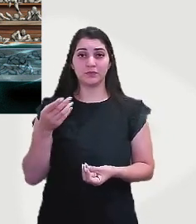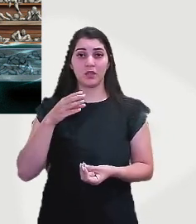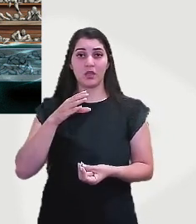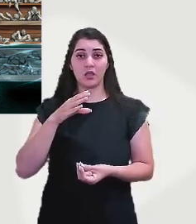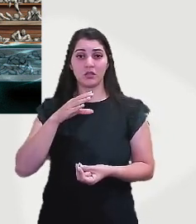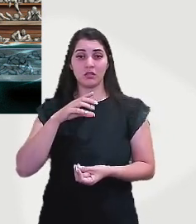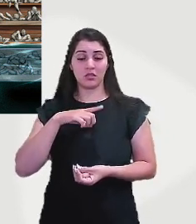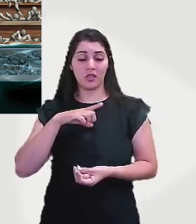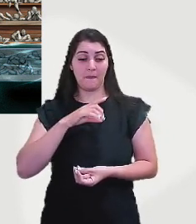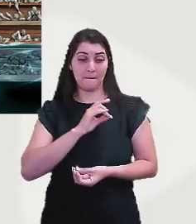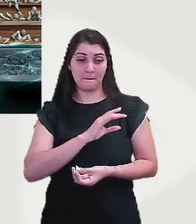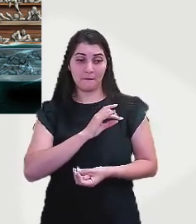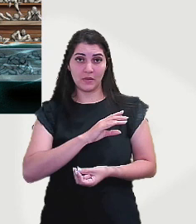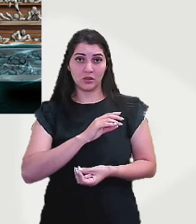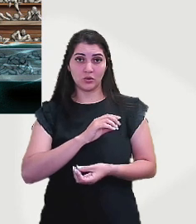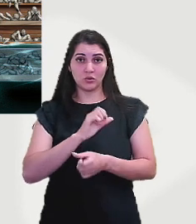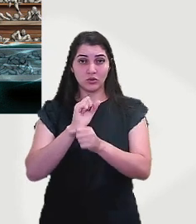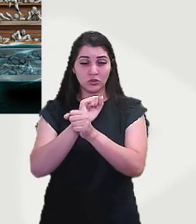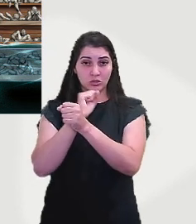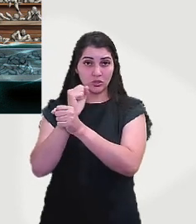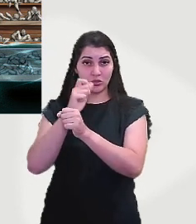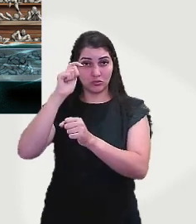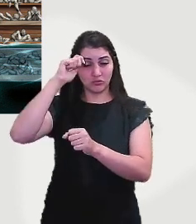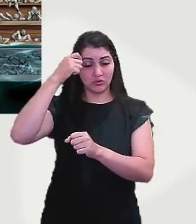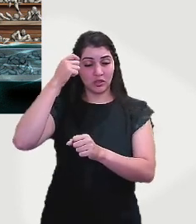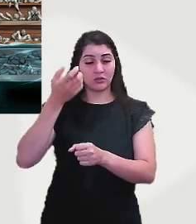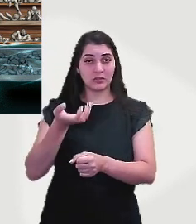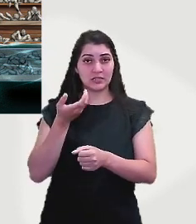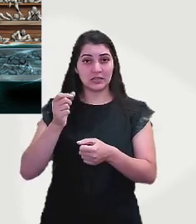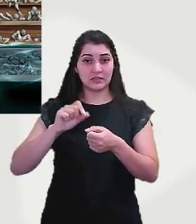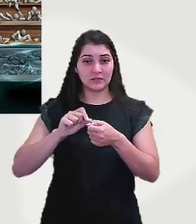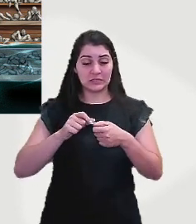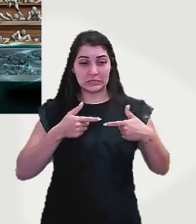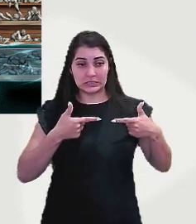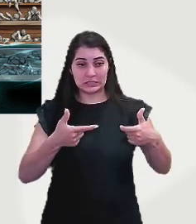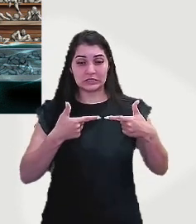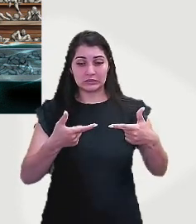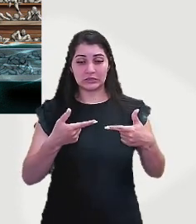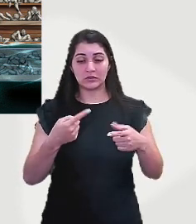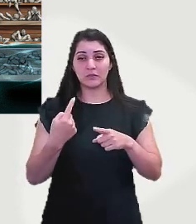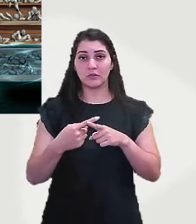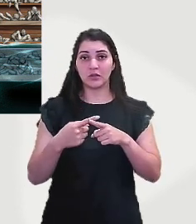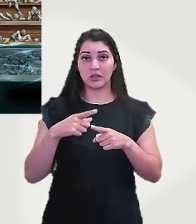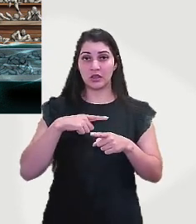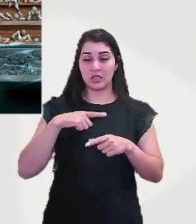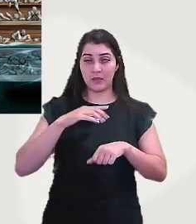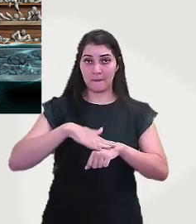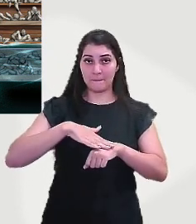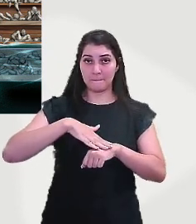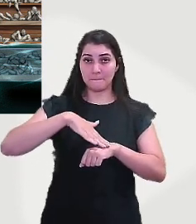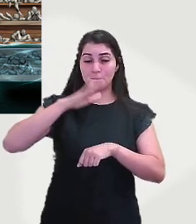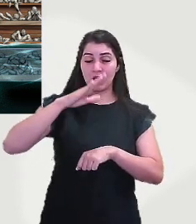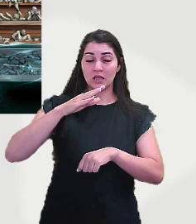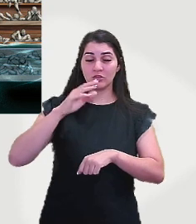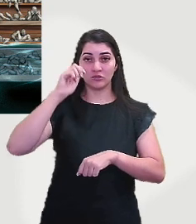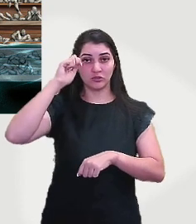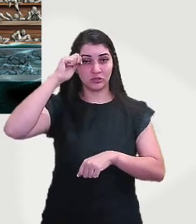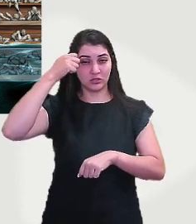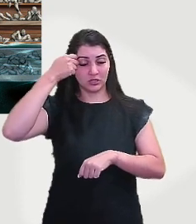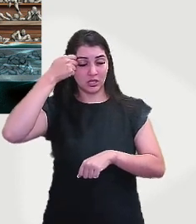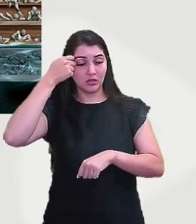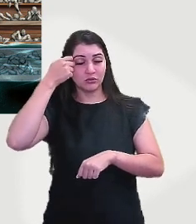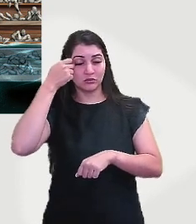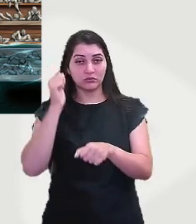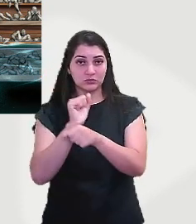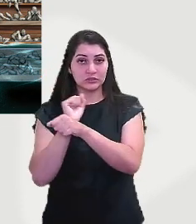esses africanos quisessem fazer uma rebelião, porque o percentual era diferente, né? Tinha muito mais negros para ser